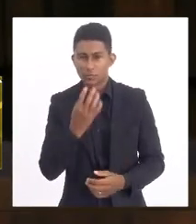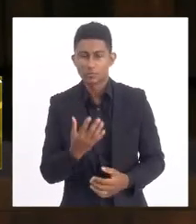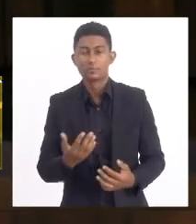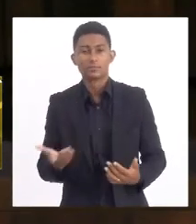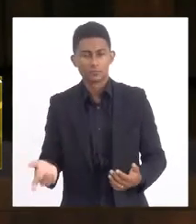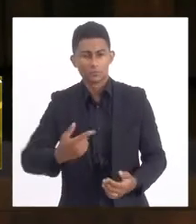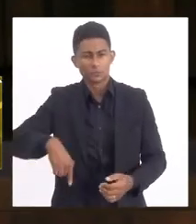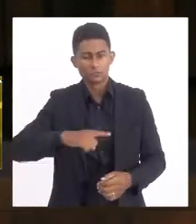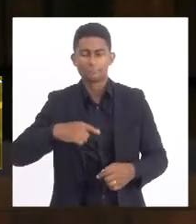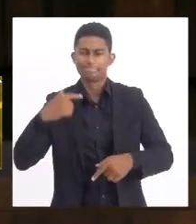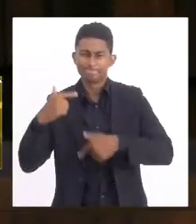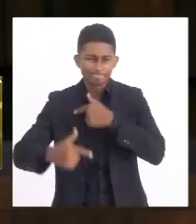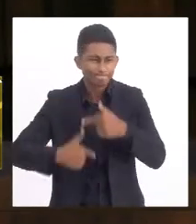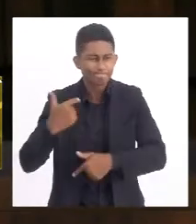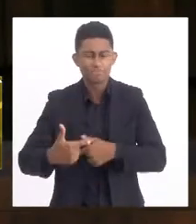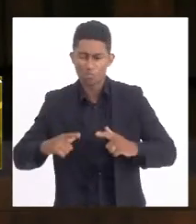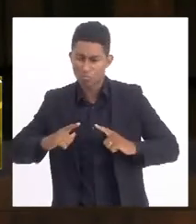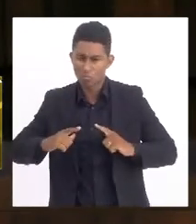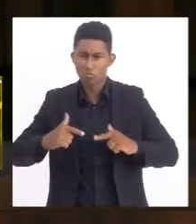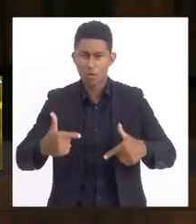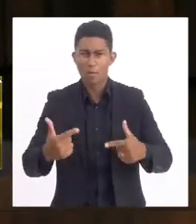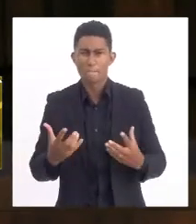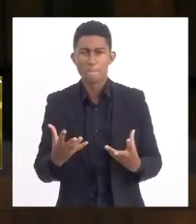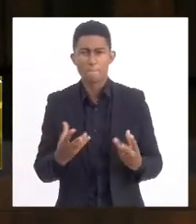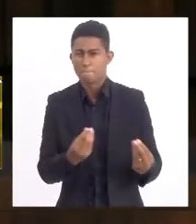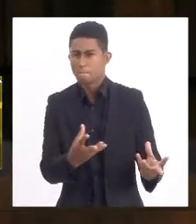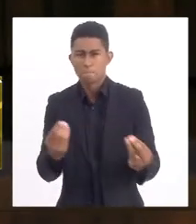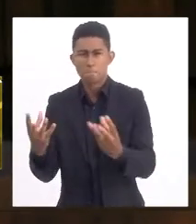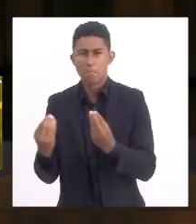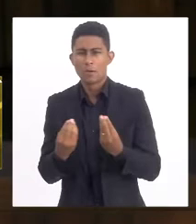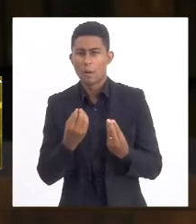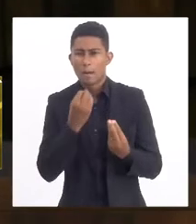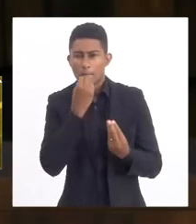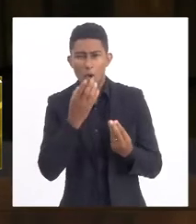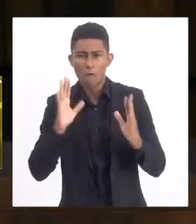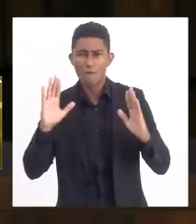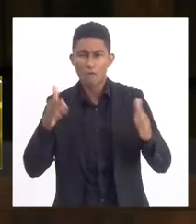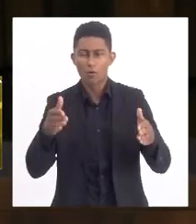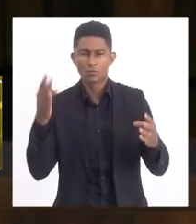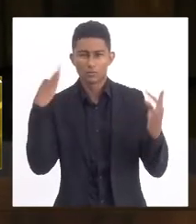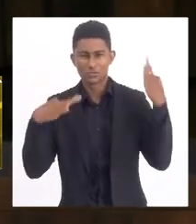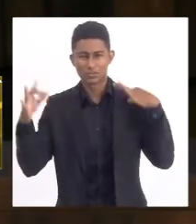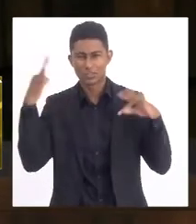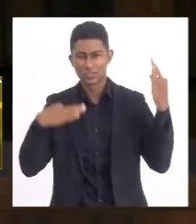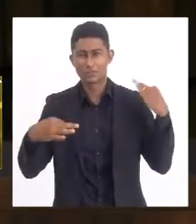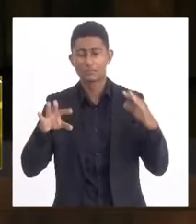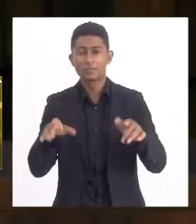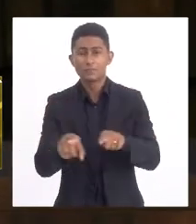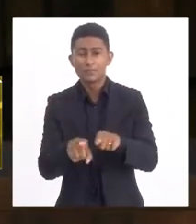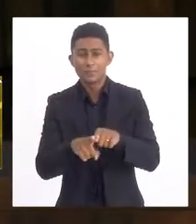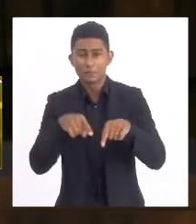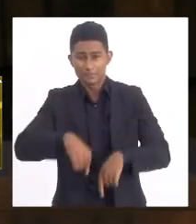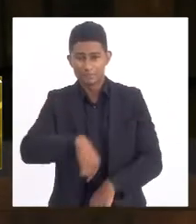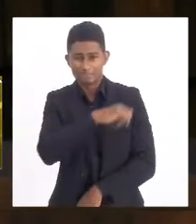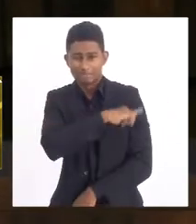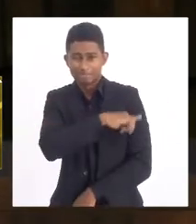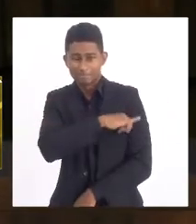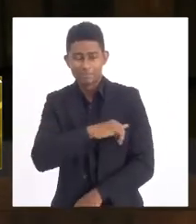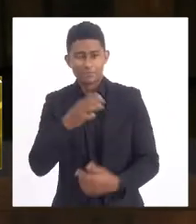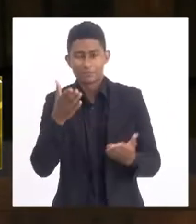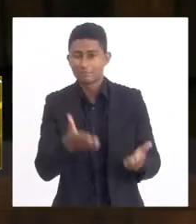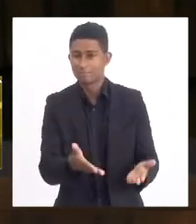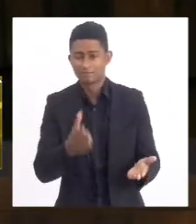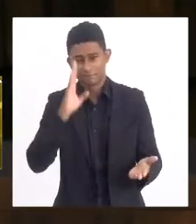as iniciativas foram feitos que contemplar o turismo como um todo mais basicamente também grande parte do nosso Rio de Janeiro que é o